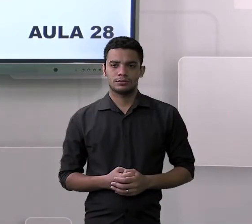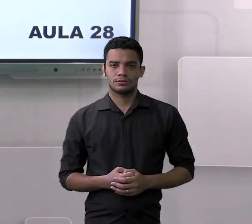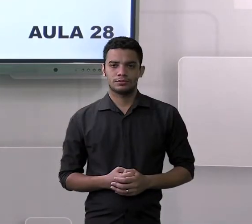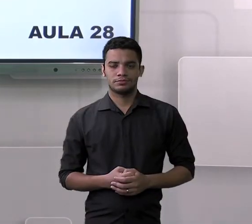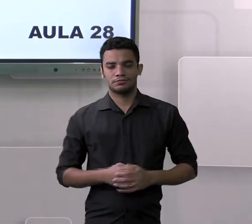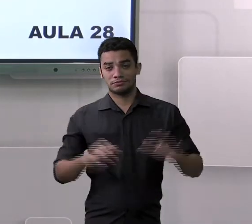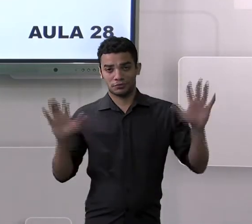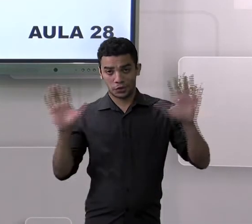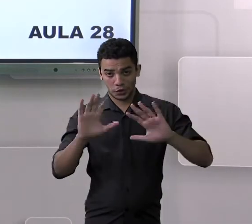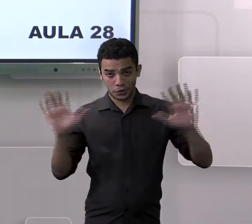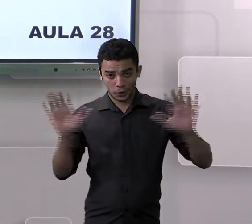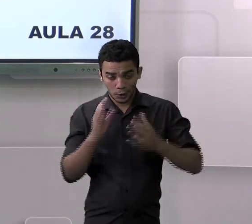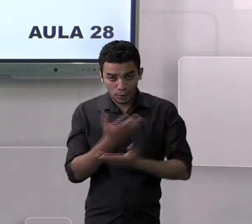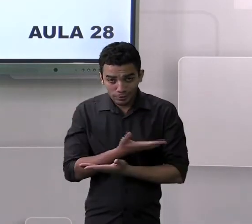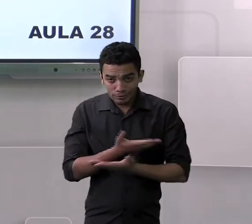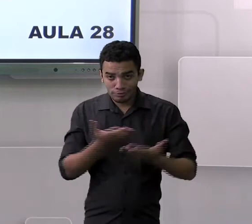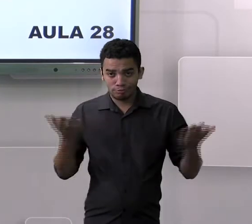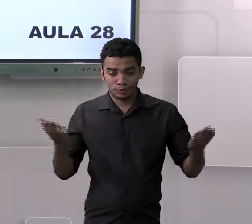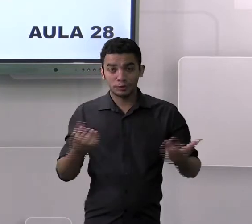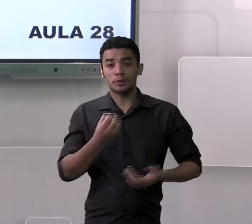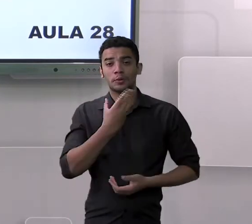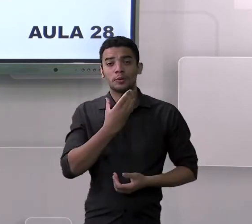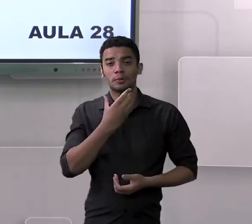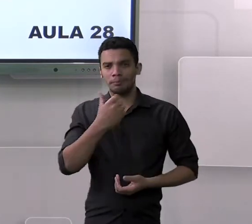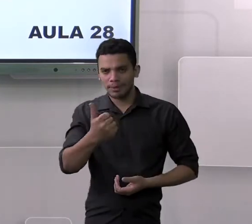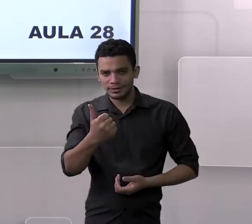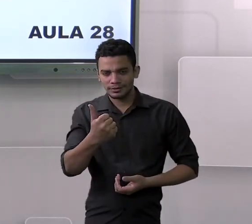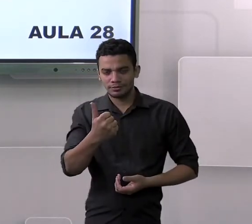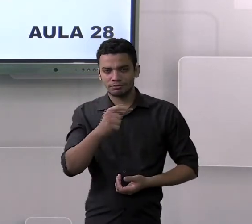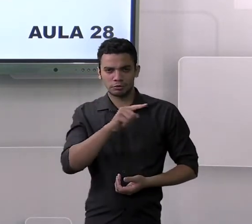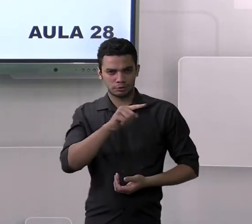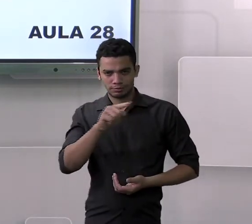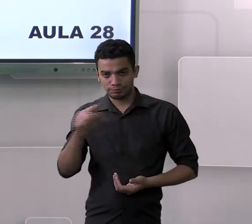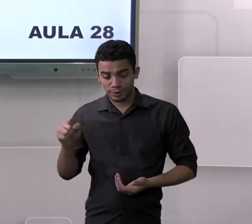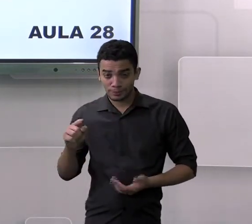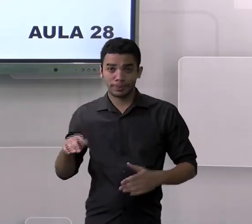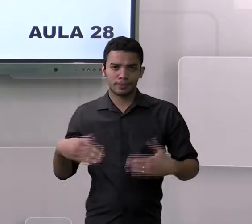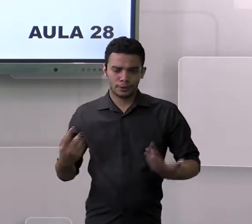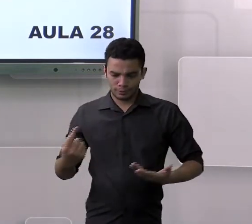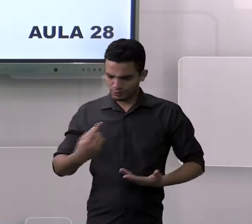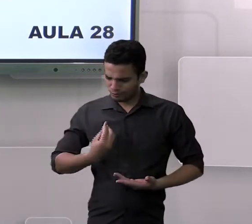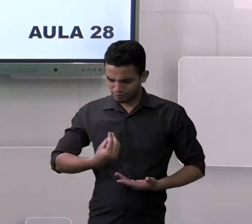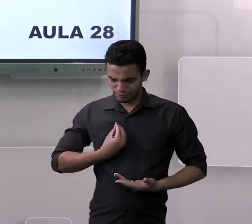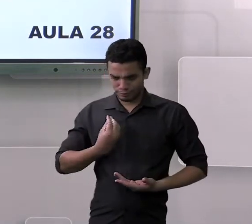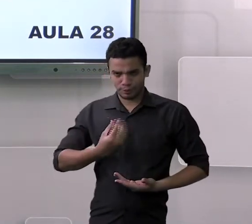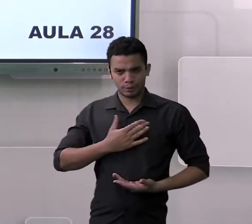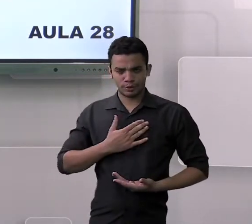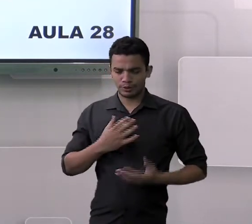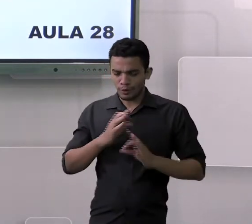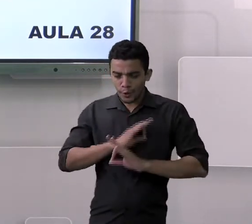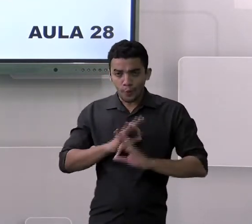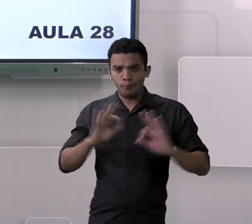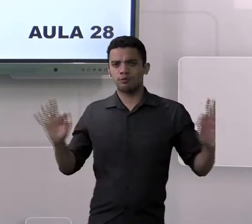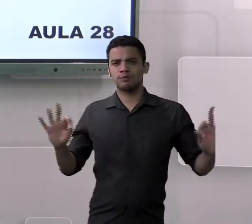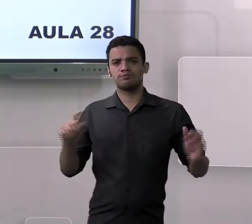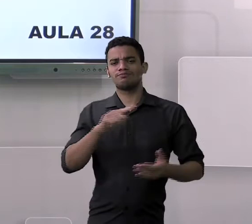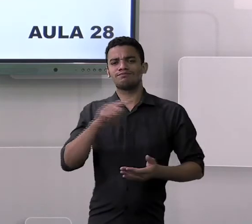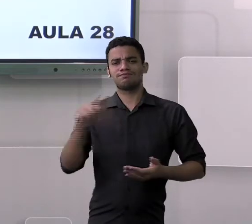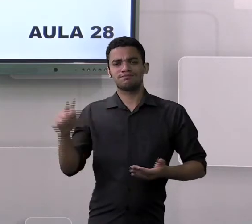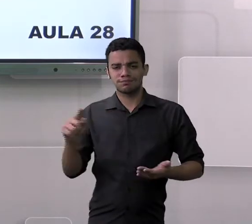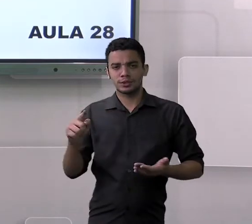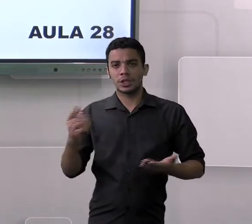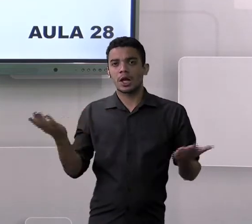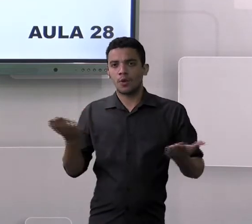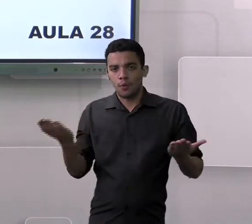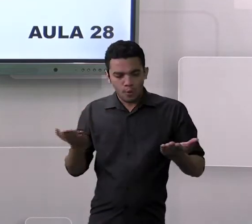Olá, estudantes do terceiro ano! Tudo bem com vocês? Comigo está tudo ótimo. Preparados para mais uma aula